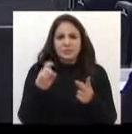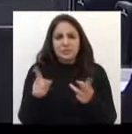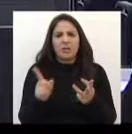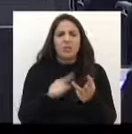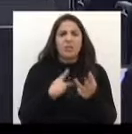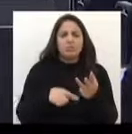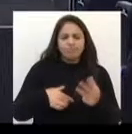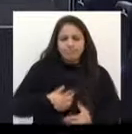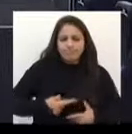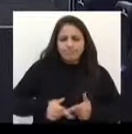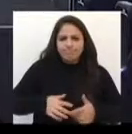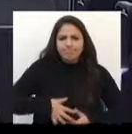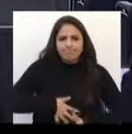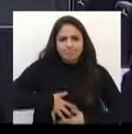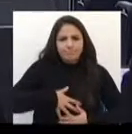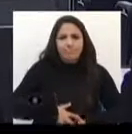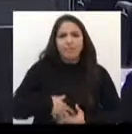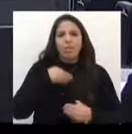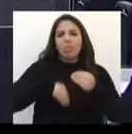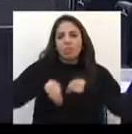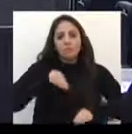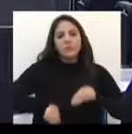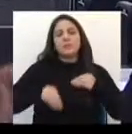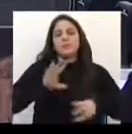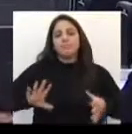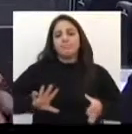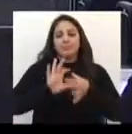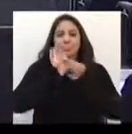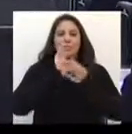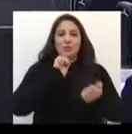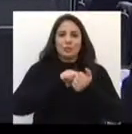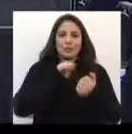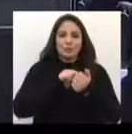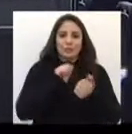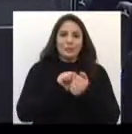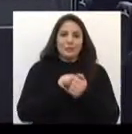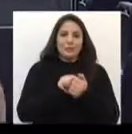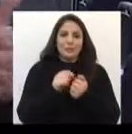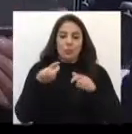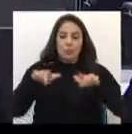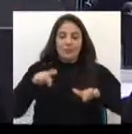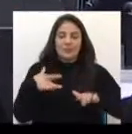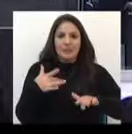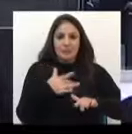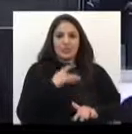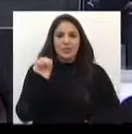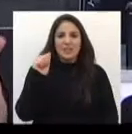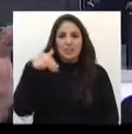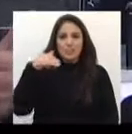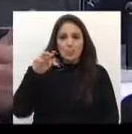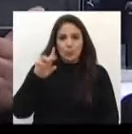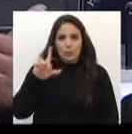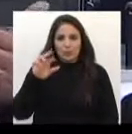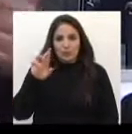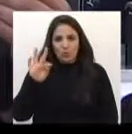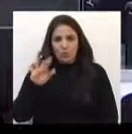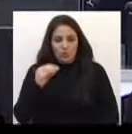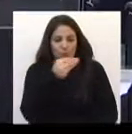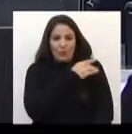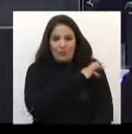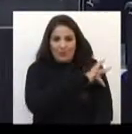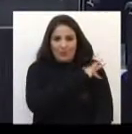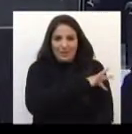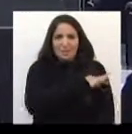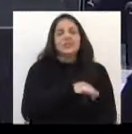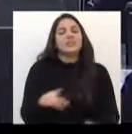gastrite, depressão, e ao mesmo tempo criar o vínculo com o ambulatório. Isto facilita, isto